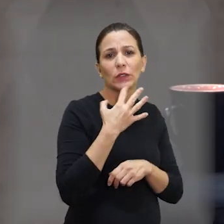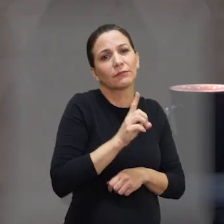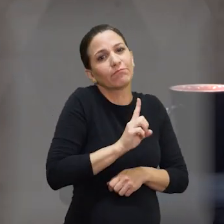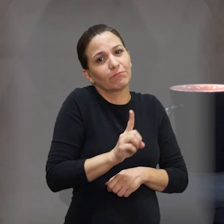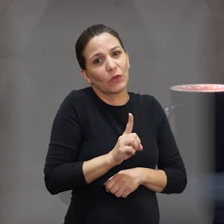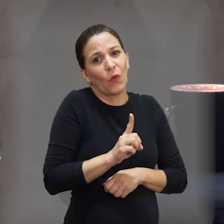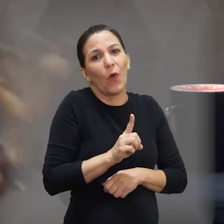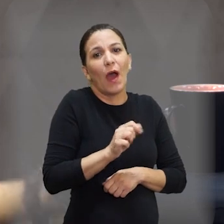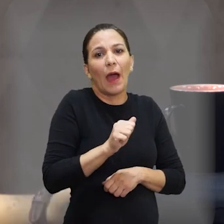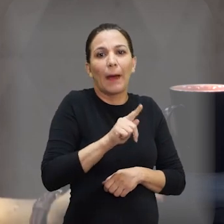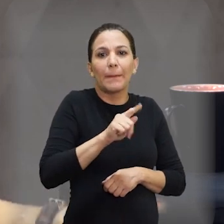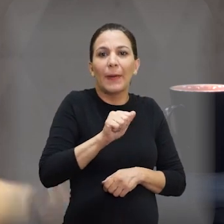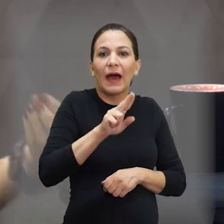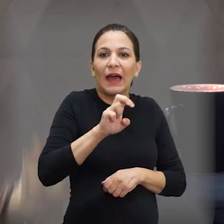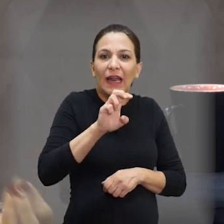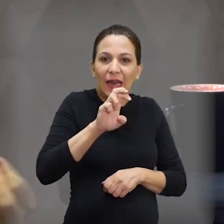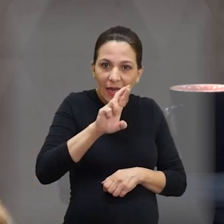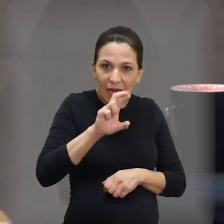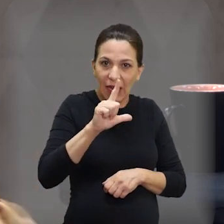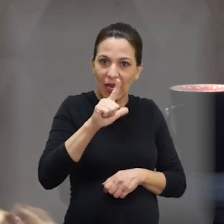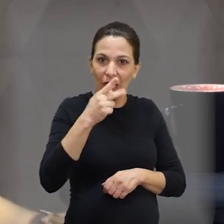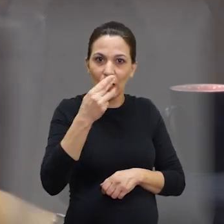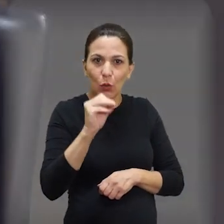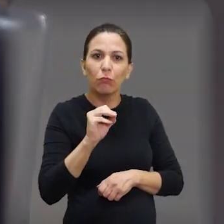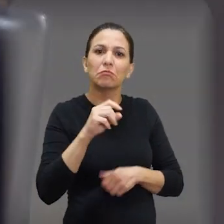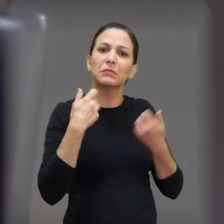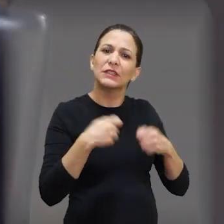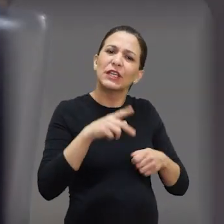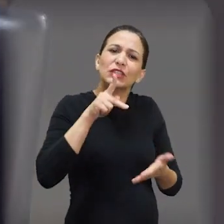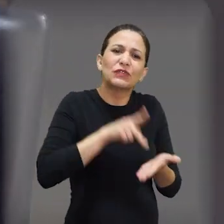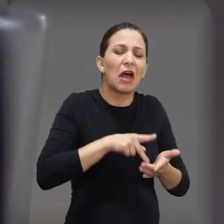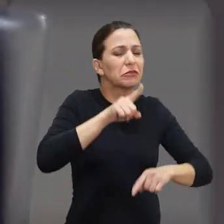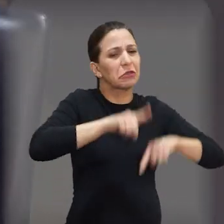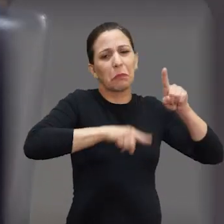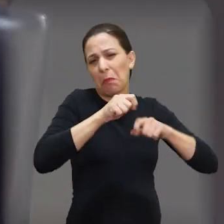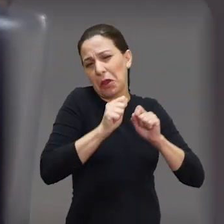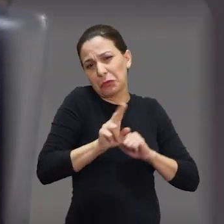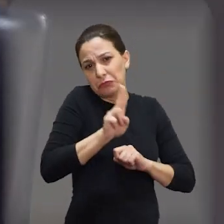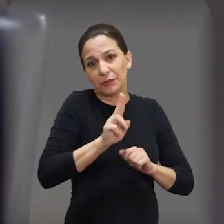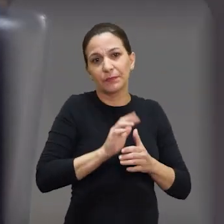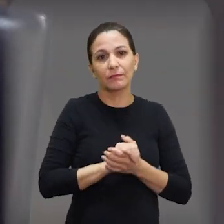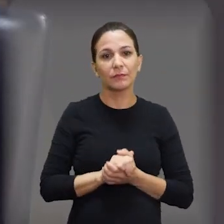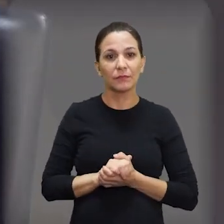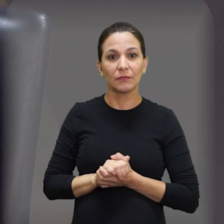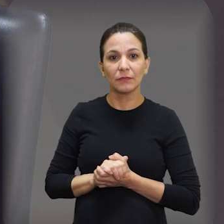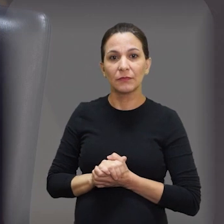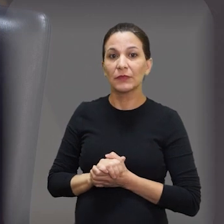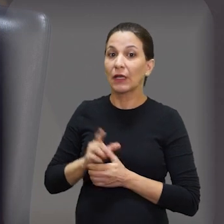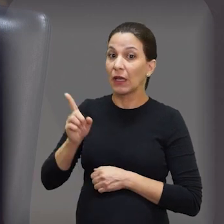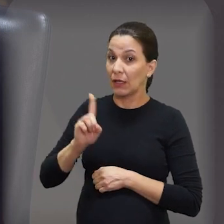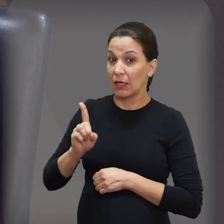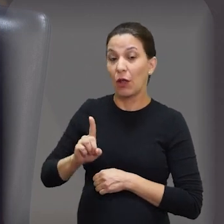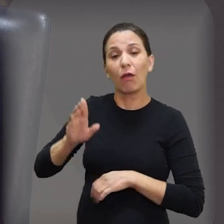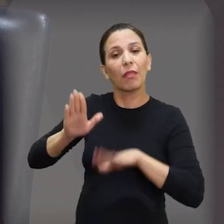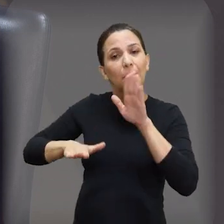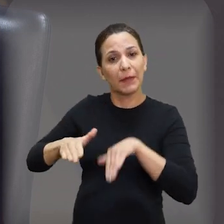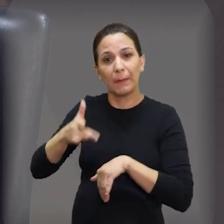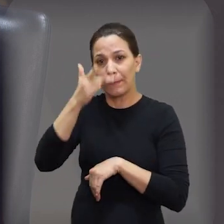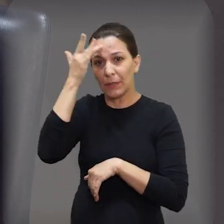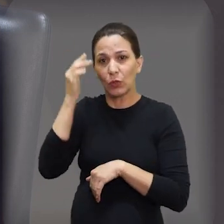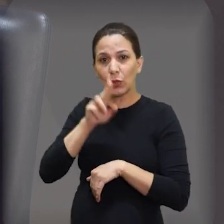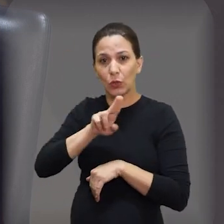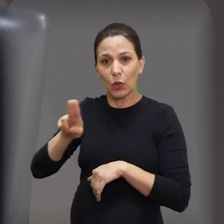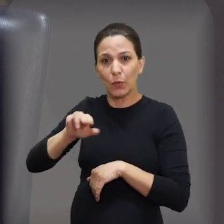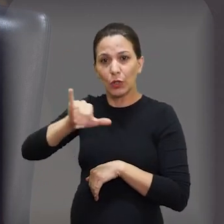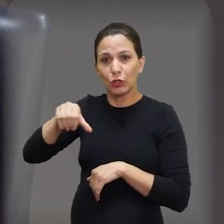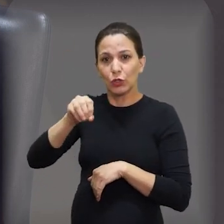em dúvida. Para praticar o Pilates precisa de aparelho? Não necessariamente. O Joseph Pilates, quando criou o